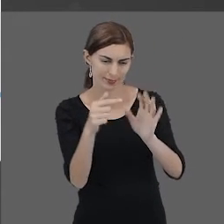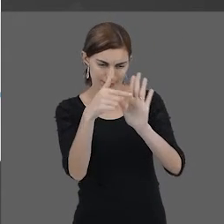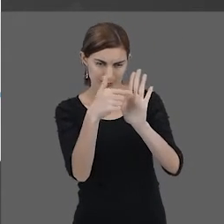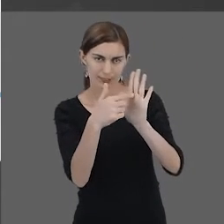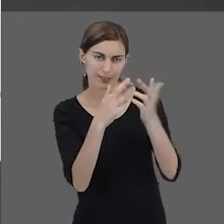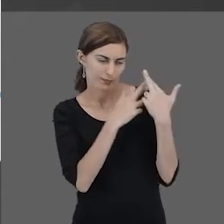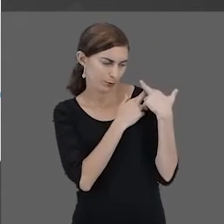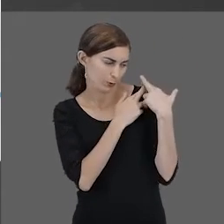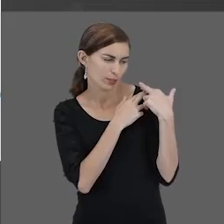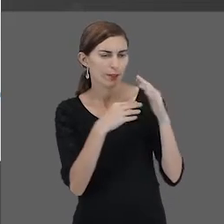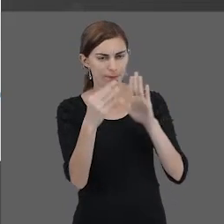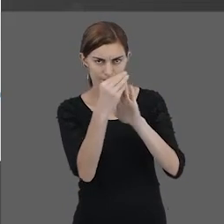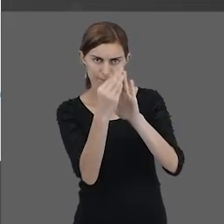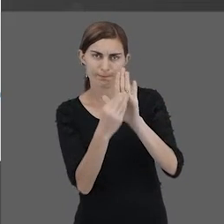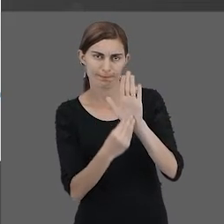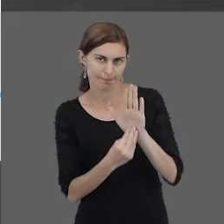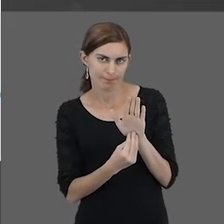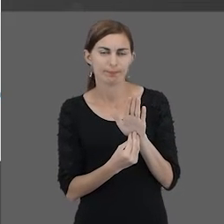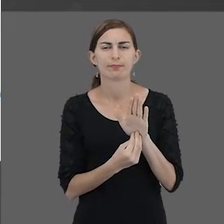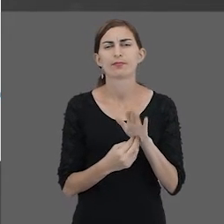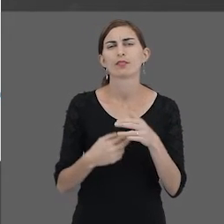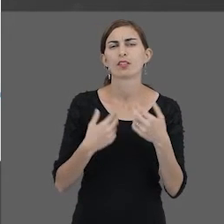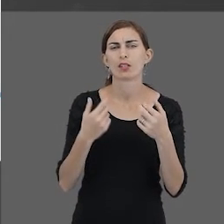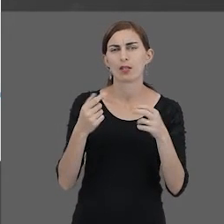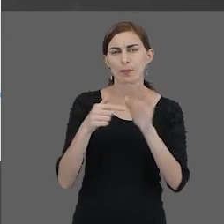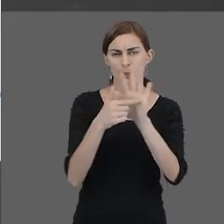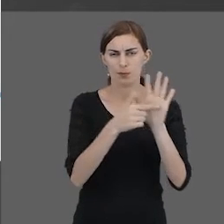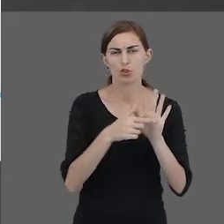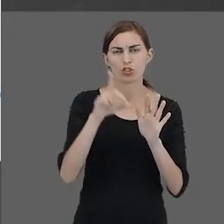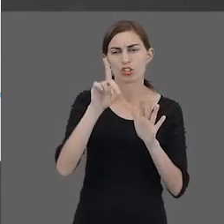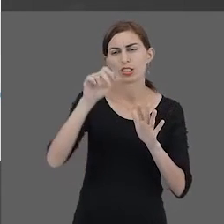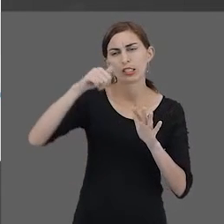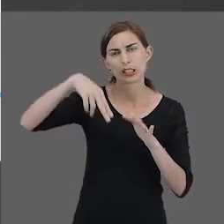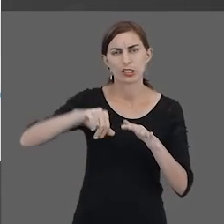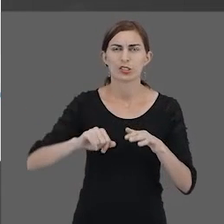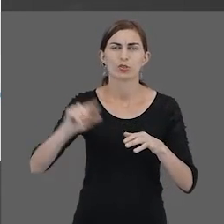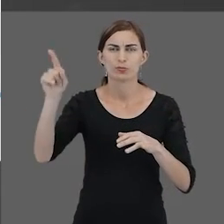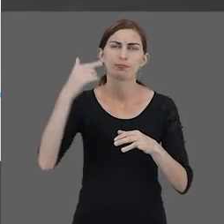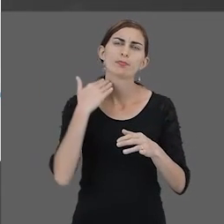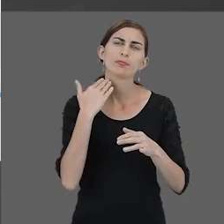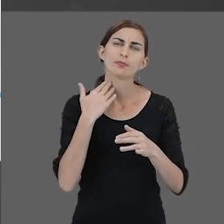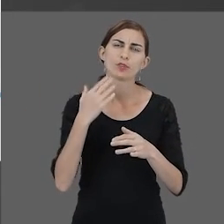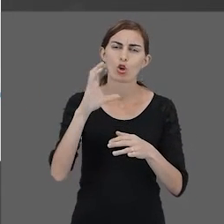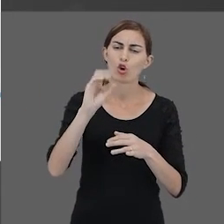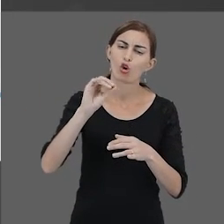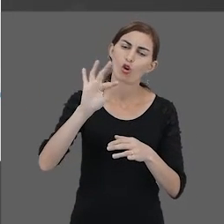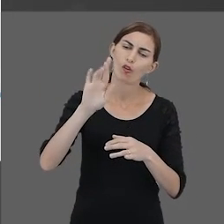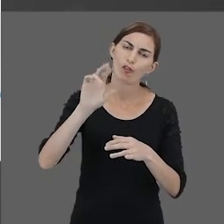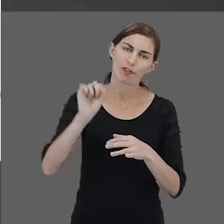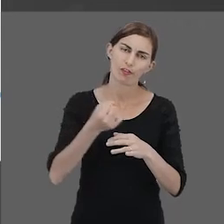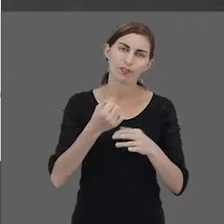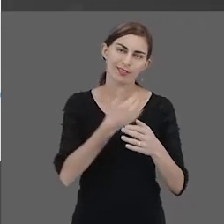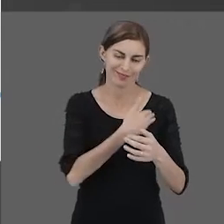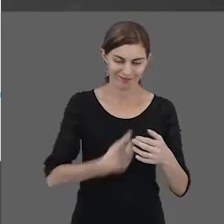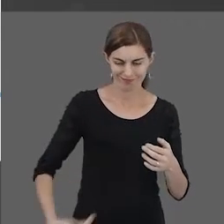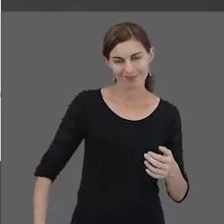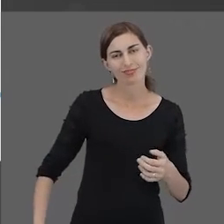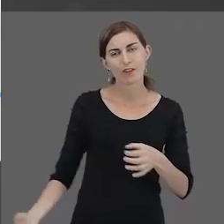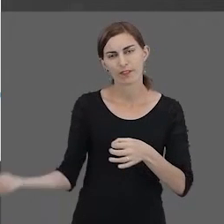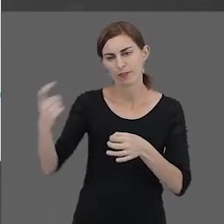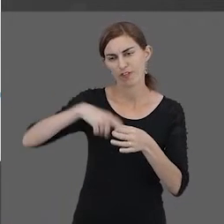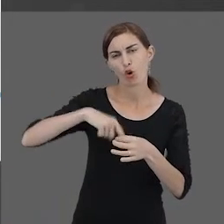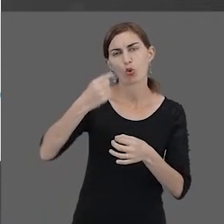responsável por adotar medidas administrativas para recompor o dano aos cofres públicos, exigindo que se proceda à devolução